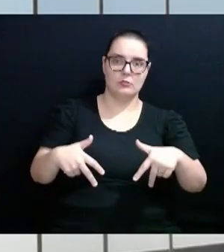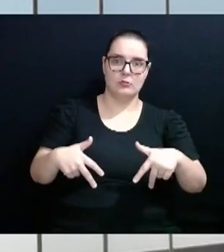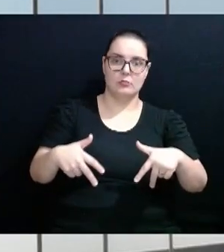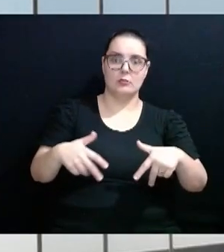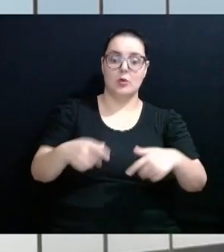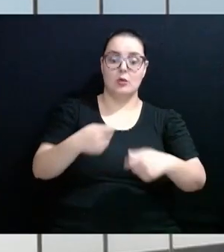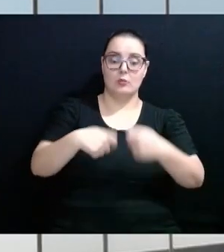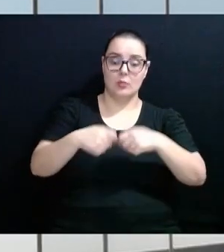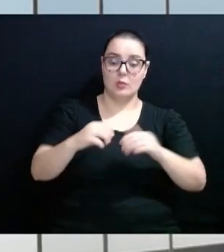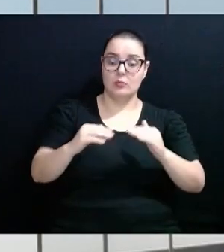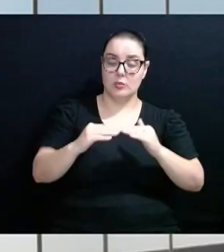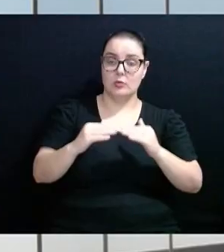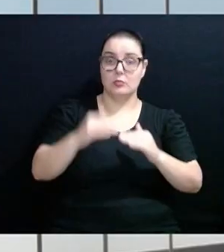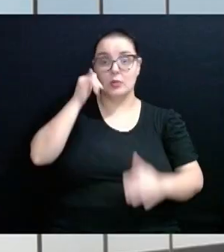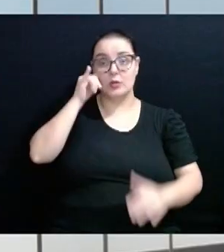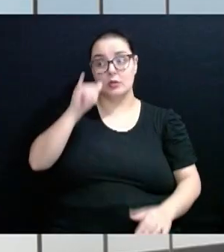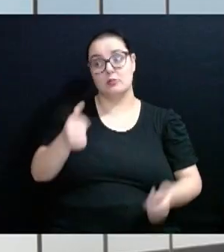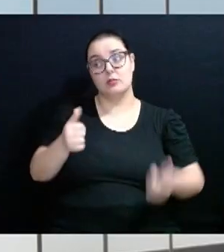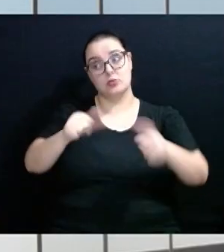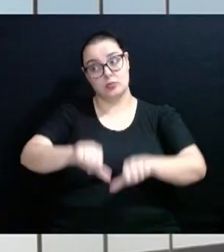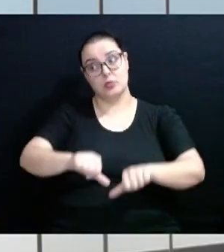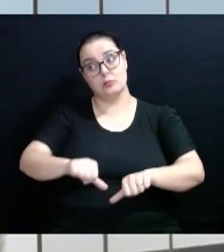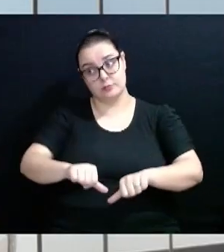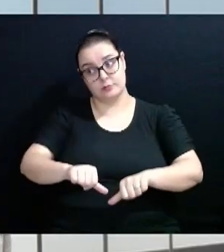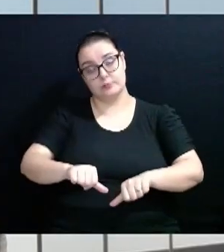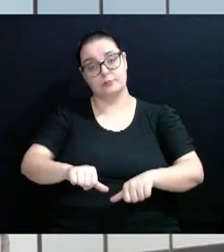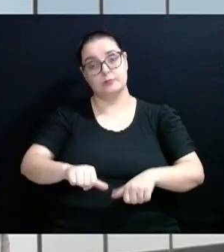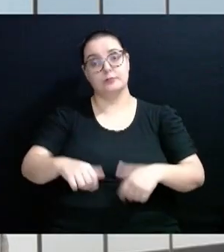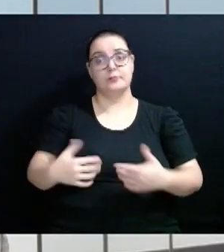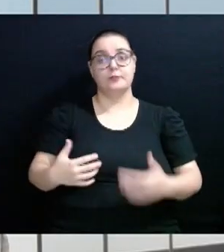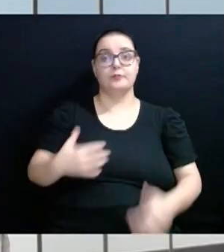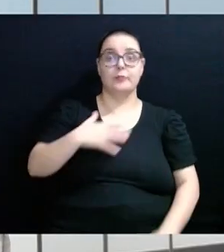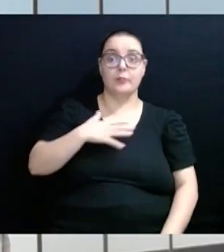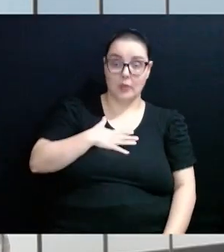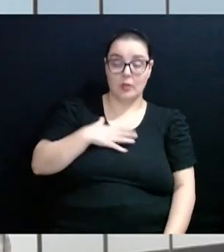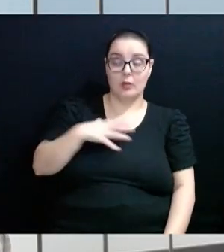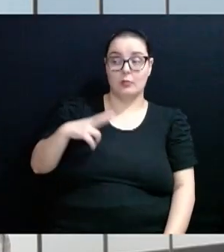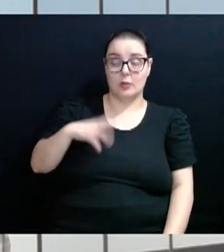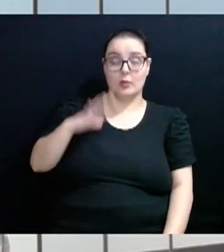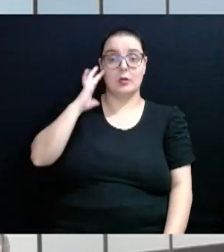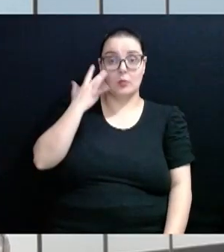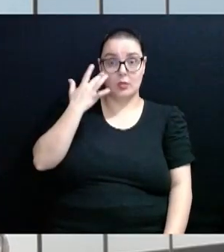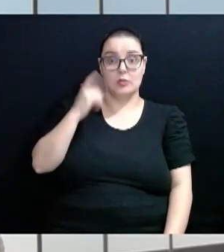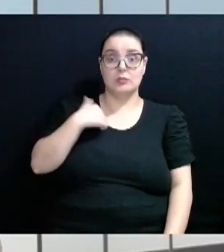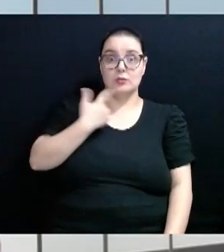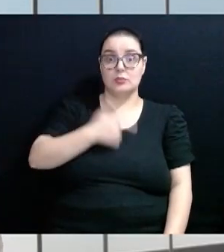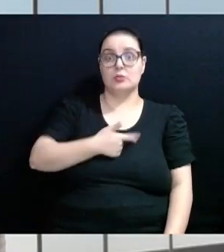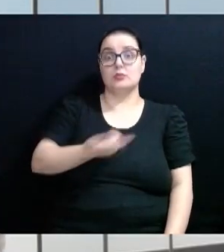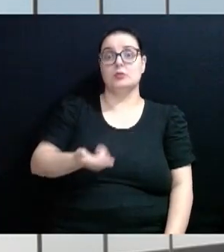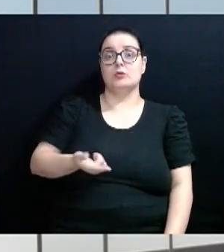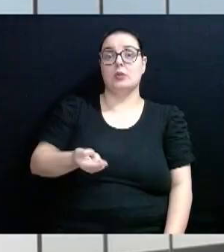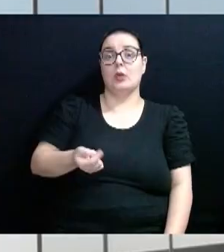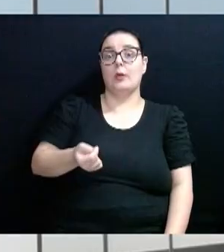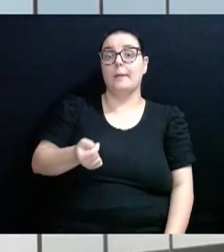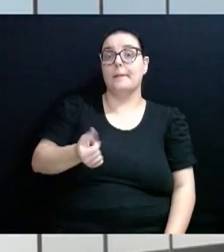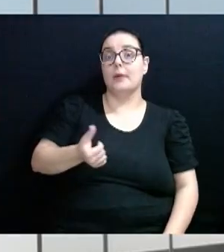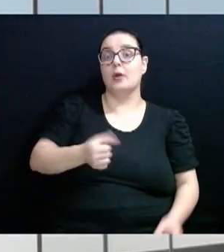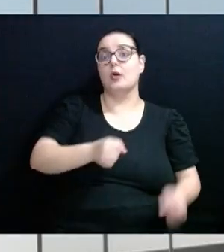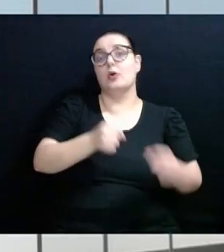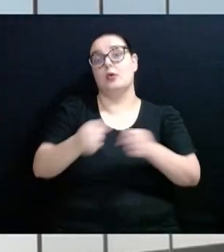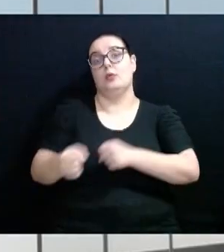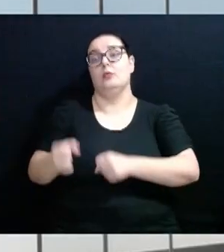negociação que evite o pior. Tá? Eu, pessoalmente, acho que nós temos muito pouco poder para